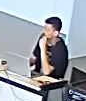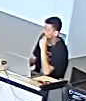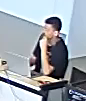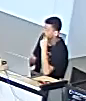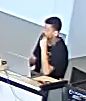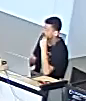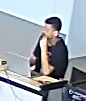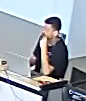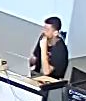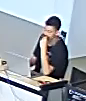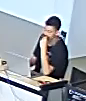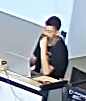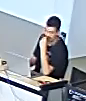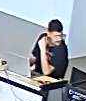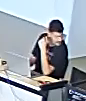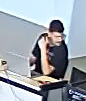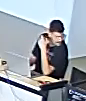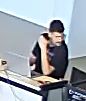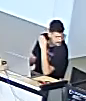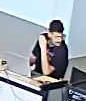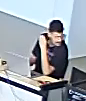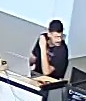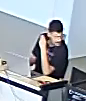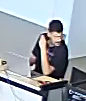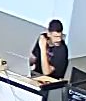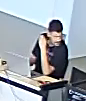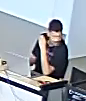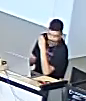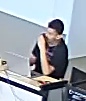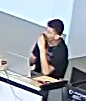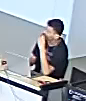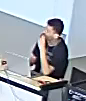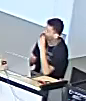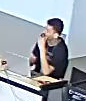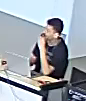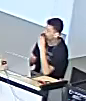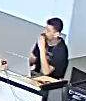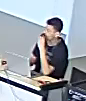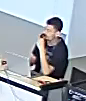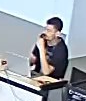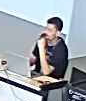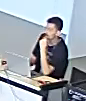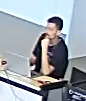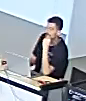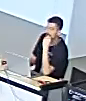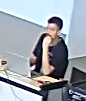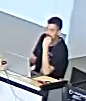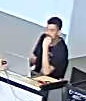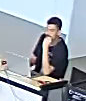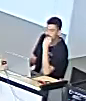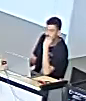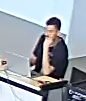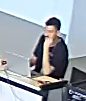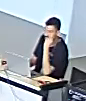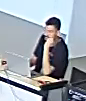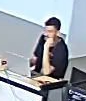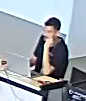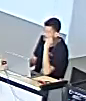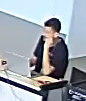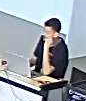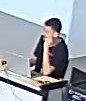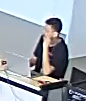solucionar um problema grave que vem prejudicando as pessoas com deficiência. E a gente, rapidamente, vamos